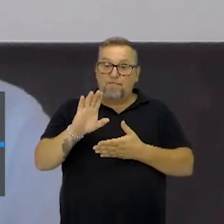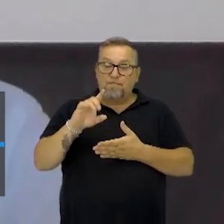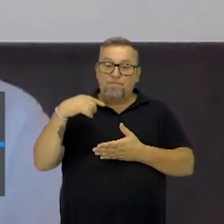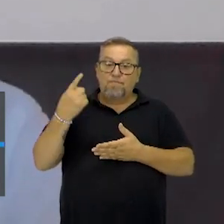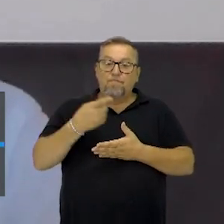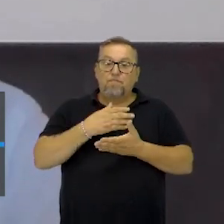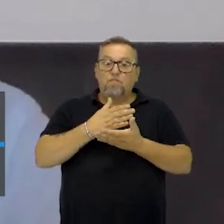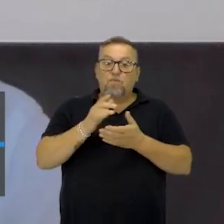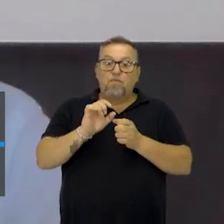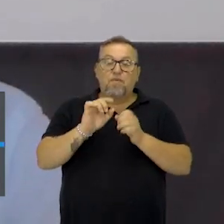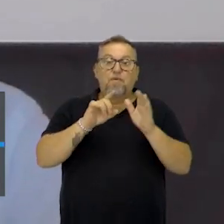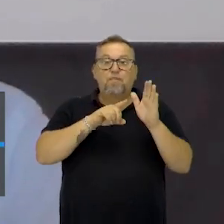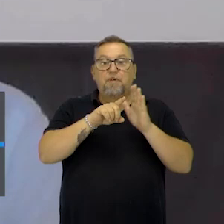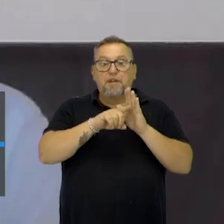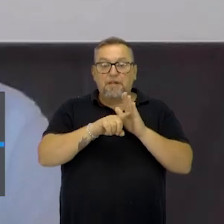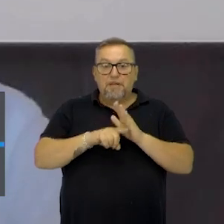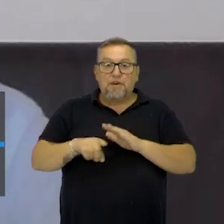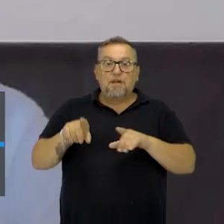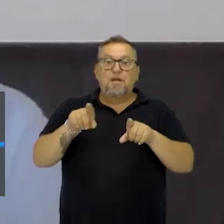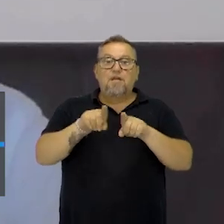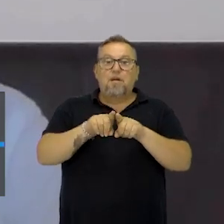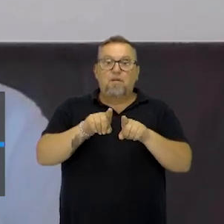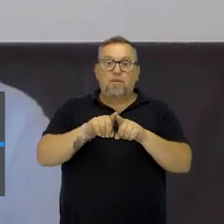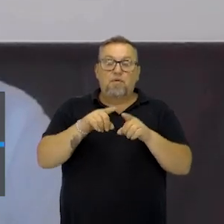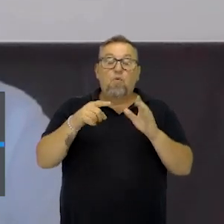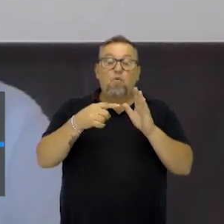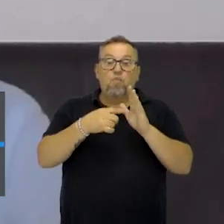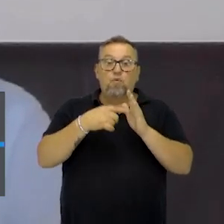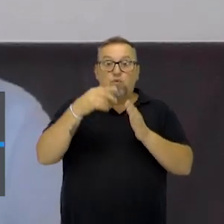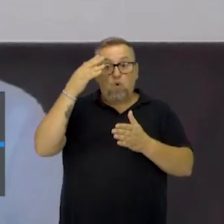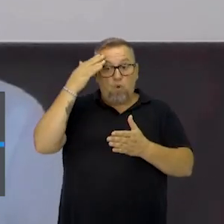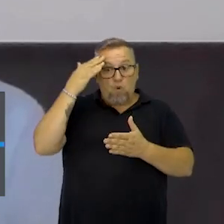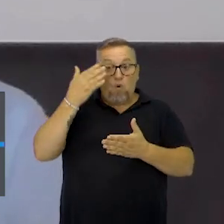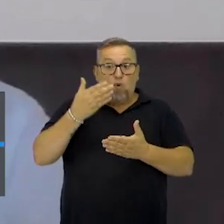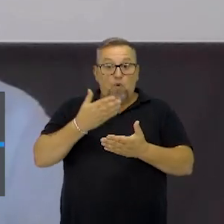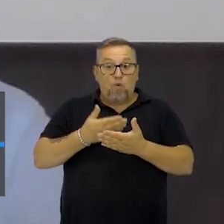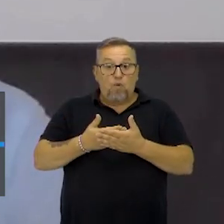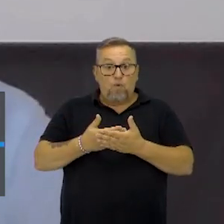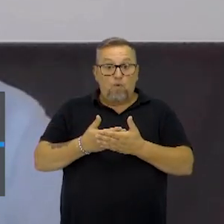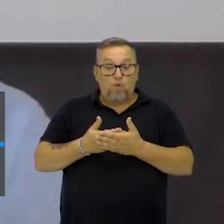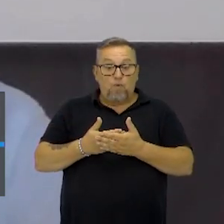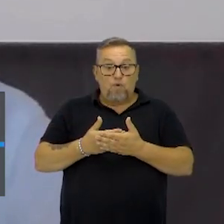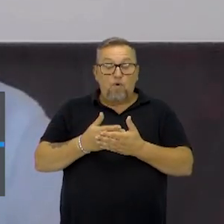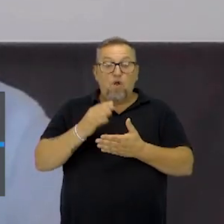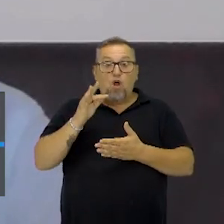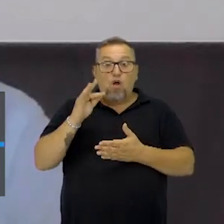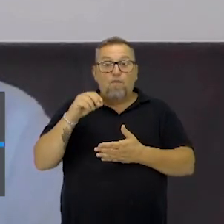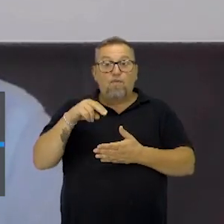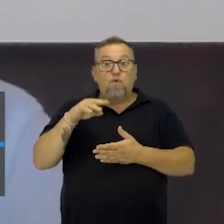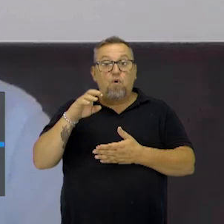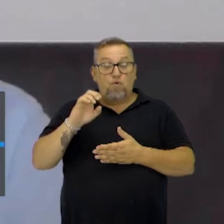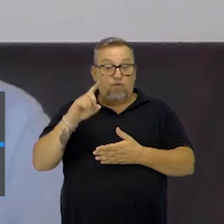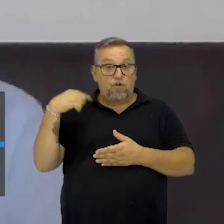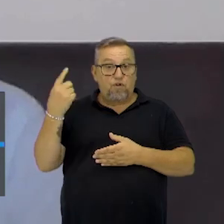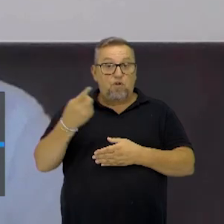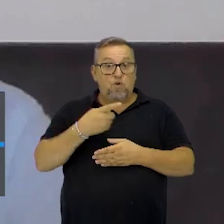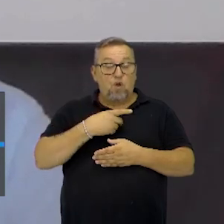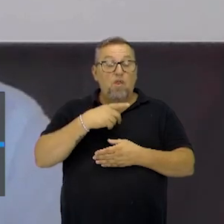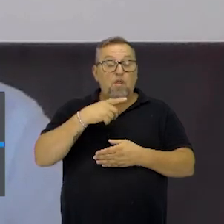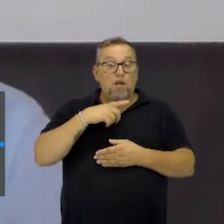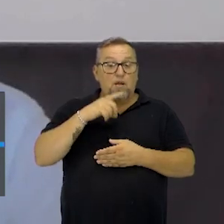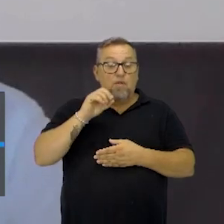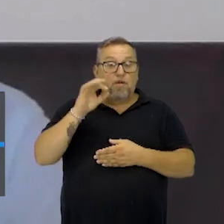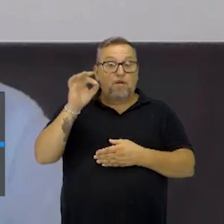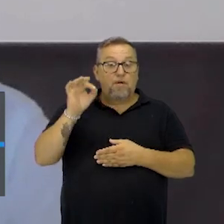fazer a pesquisa, né, em diferentes fontes confiáveis, tá? Fontes que nós tenhamos